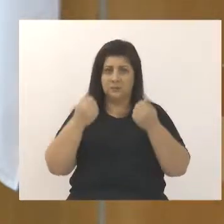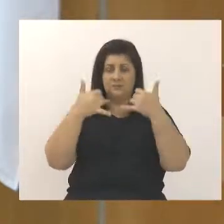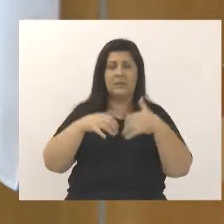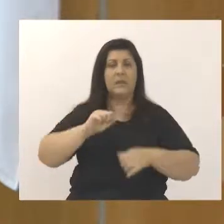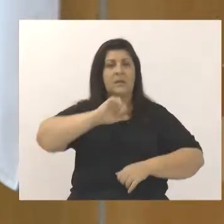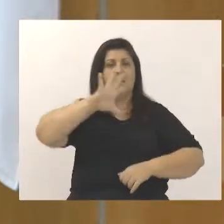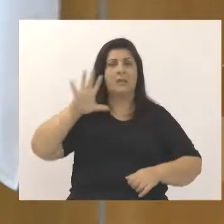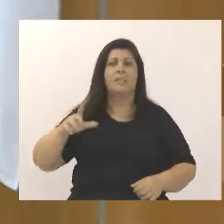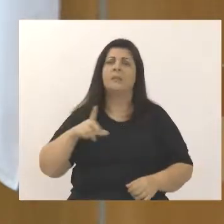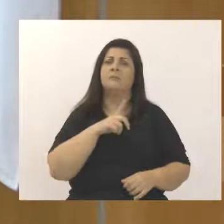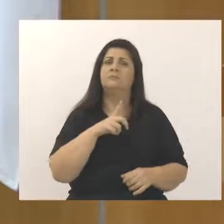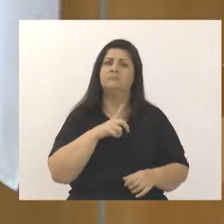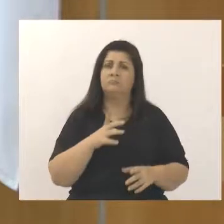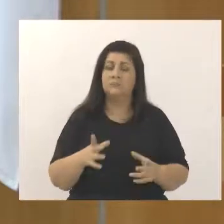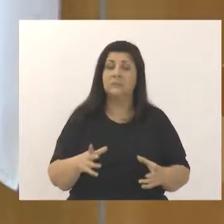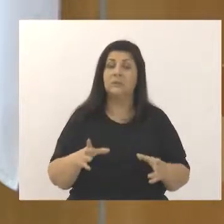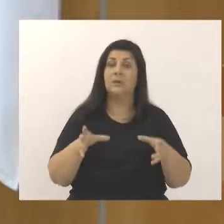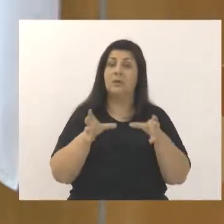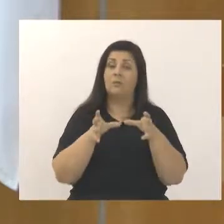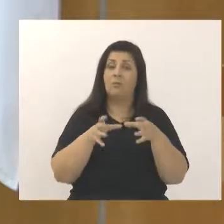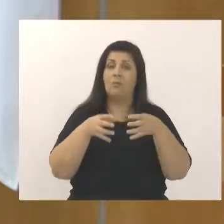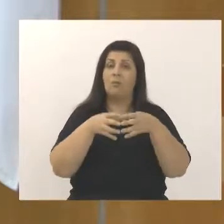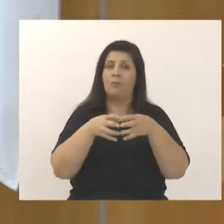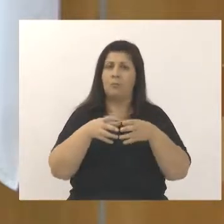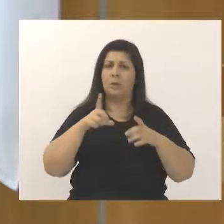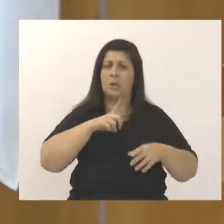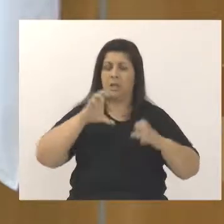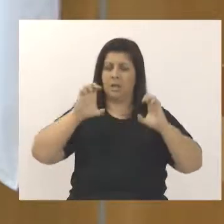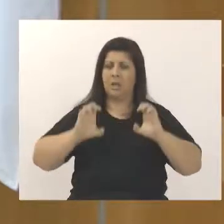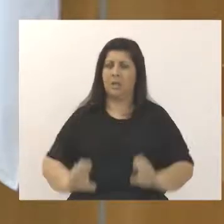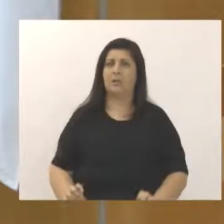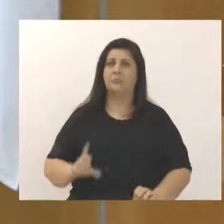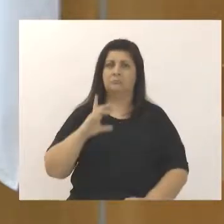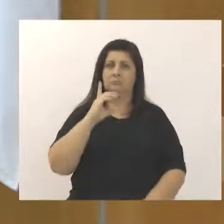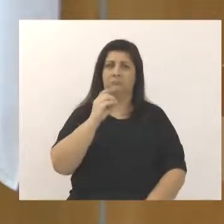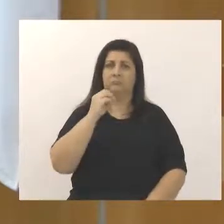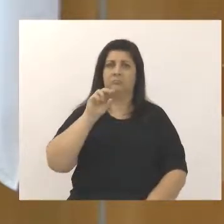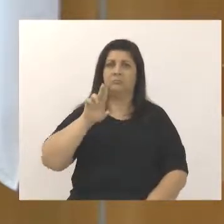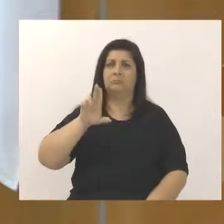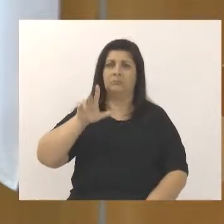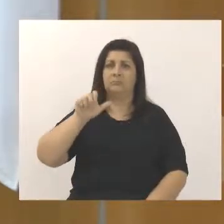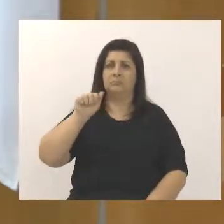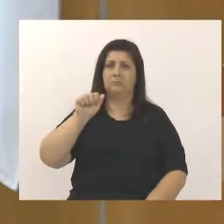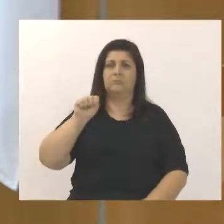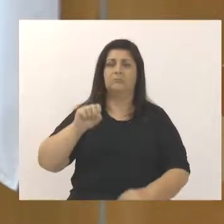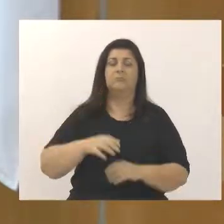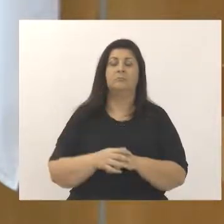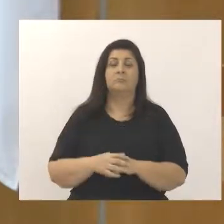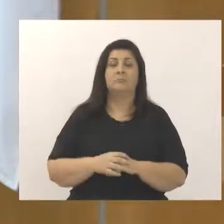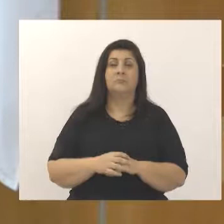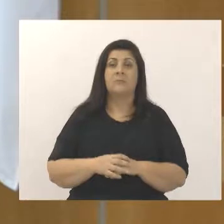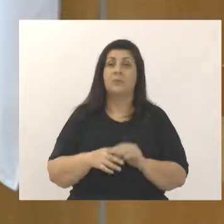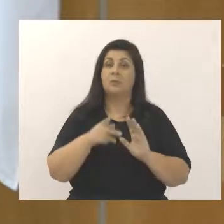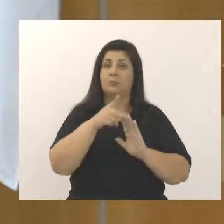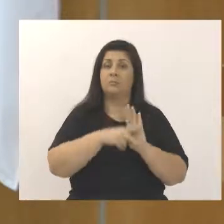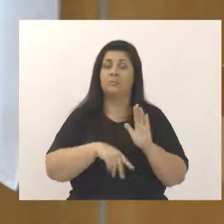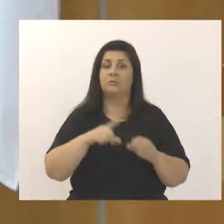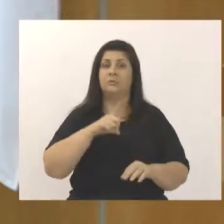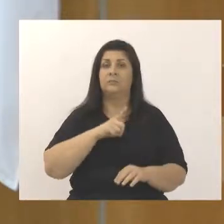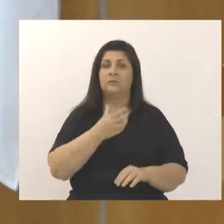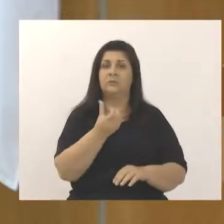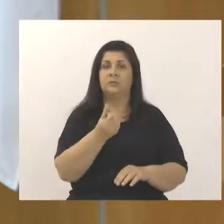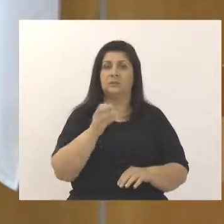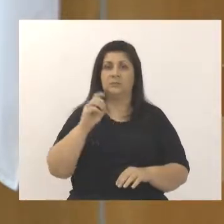Associação Estadual de Doulas, que tem um código de ética. E esse projeto, ele tem 60 dias